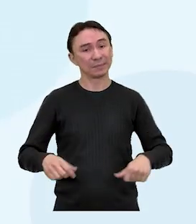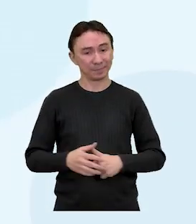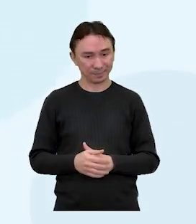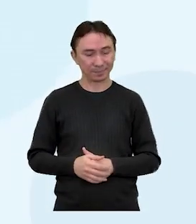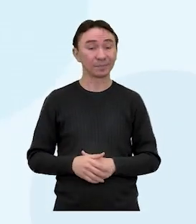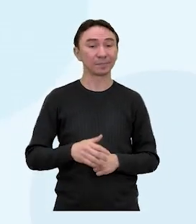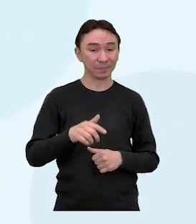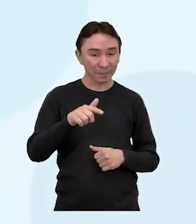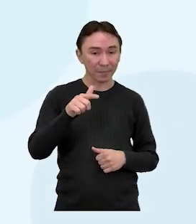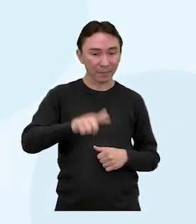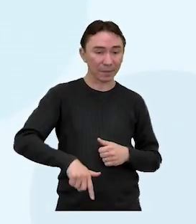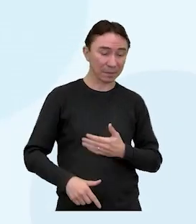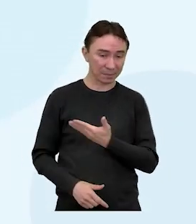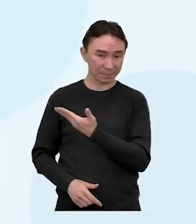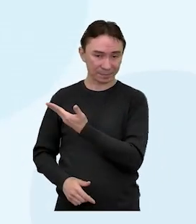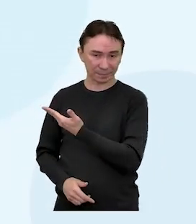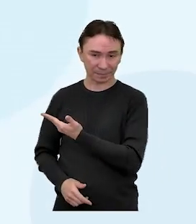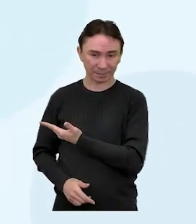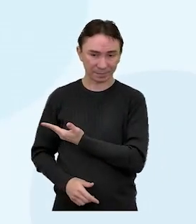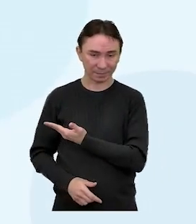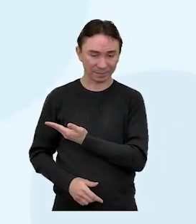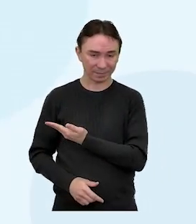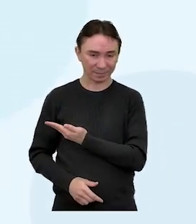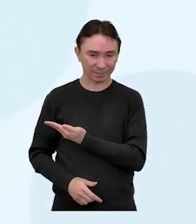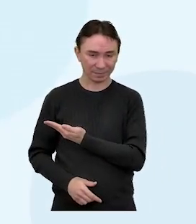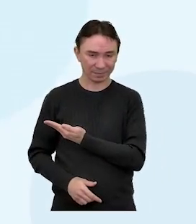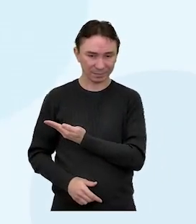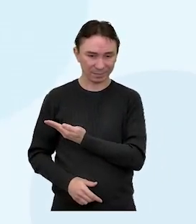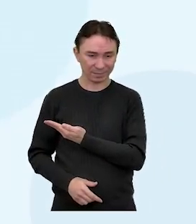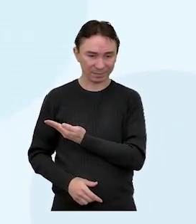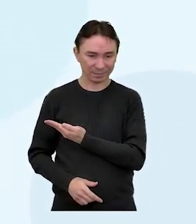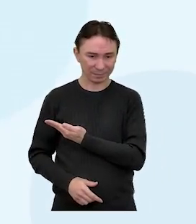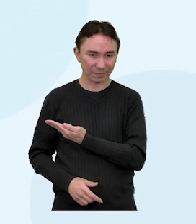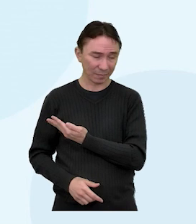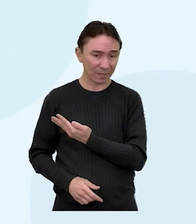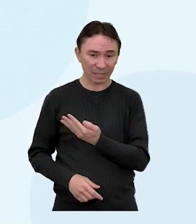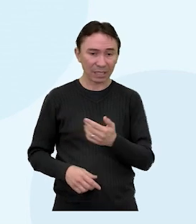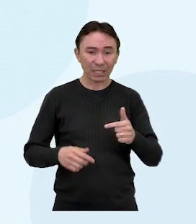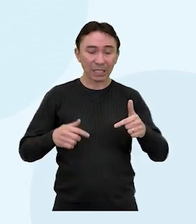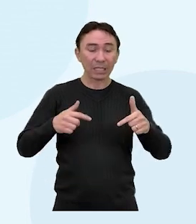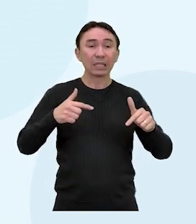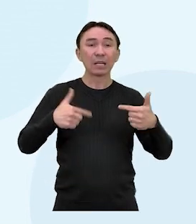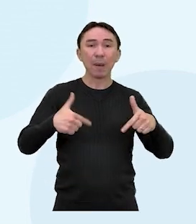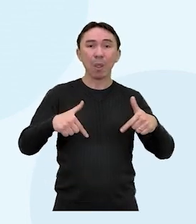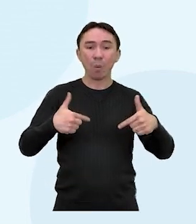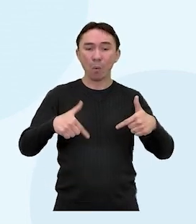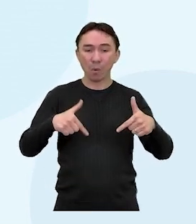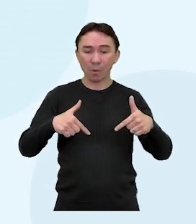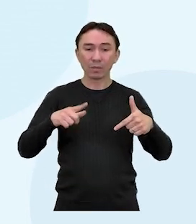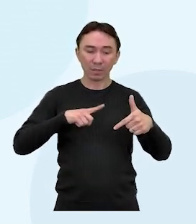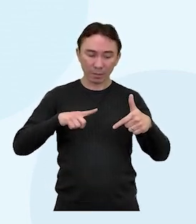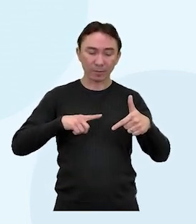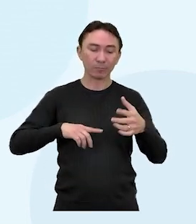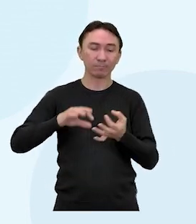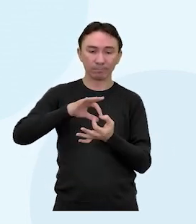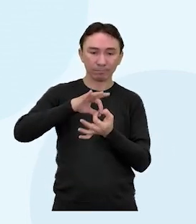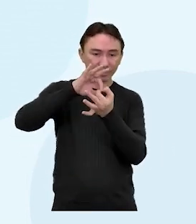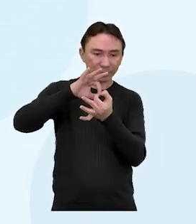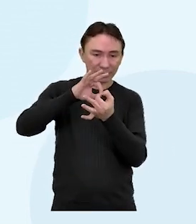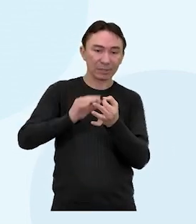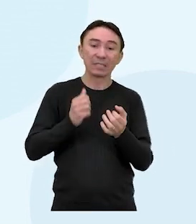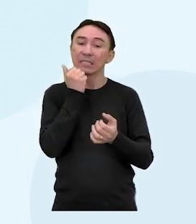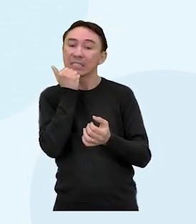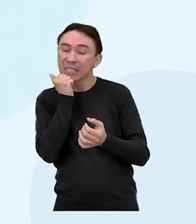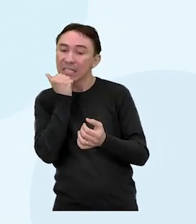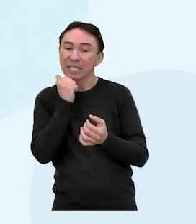essa formação que nós temos aí, né? Está lá relacionado ao Centro Trabalho, né? Que envolve ciência, economia,